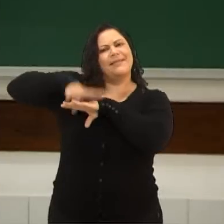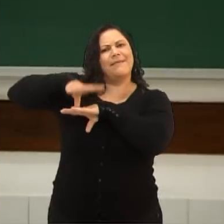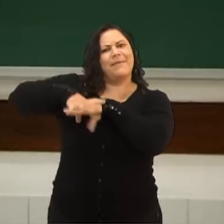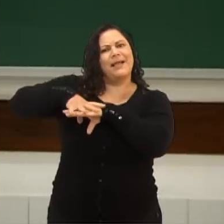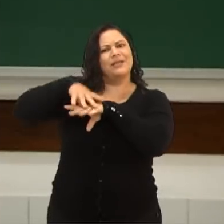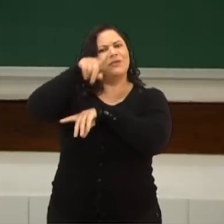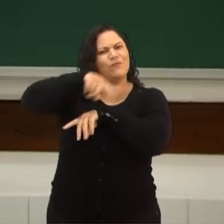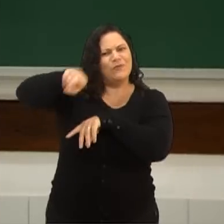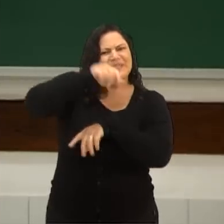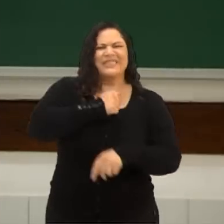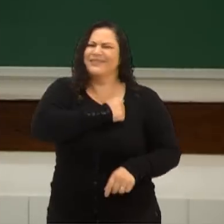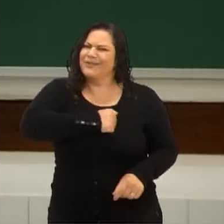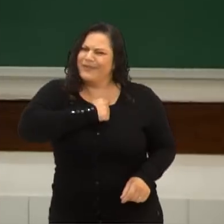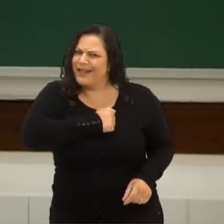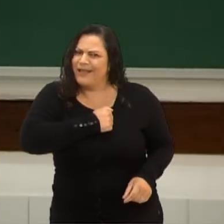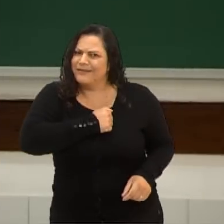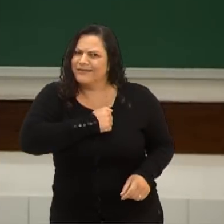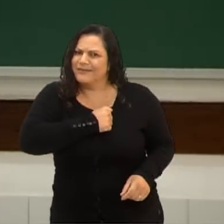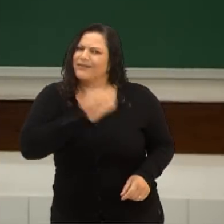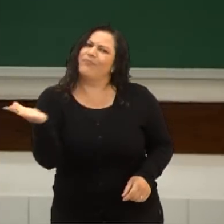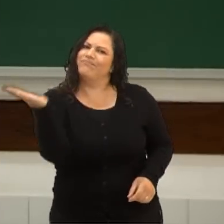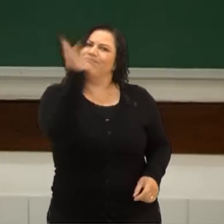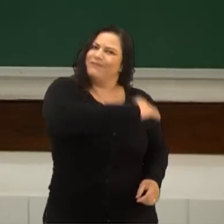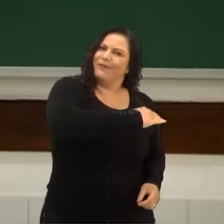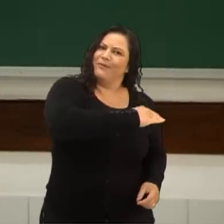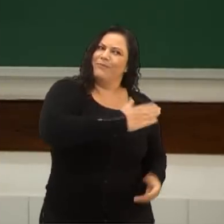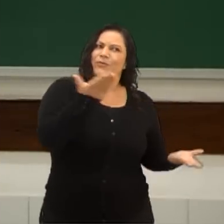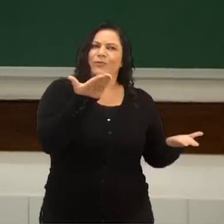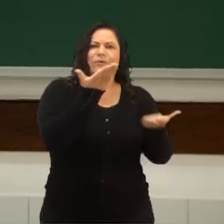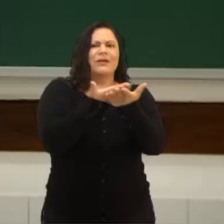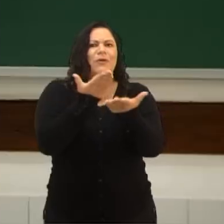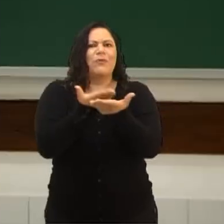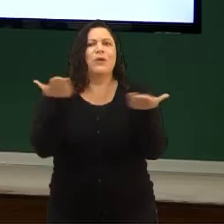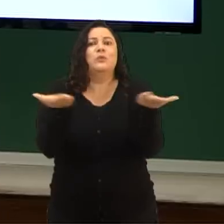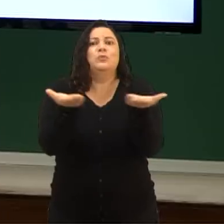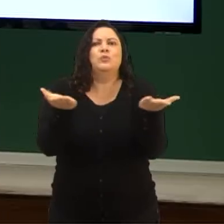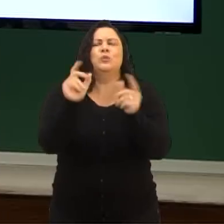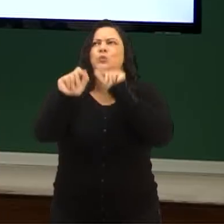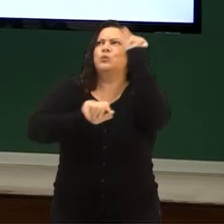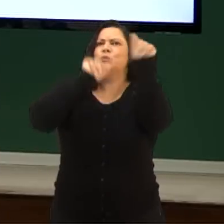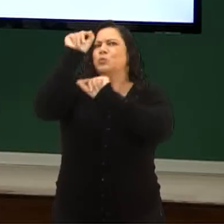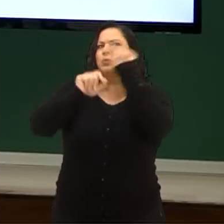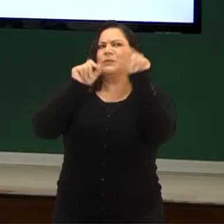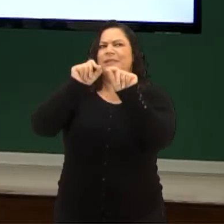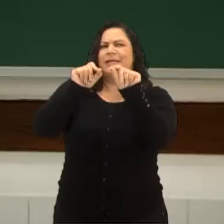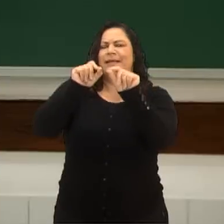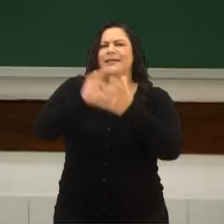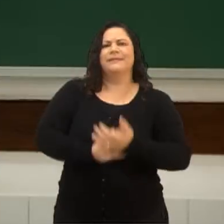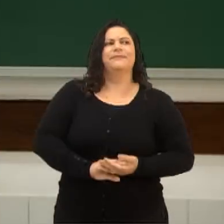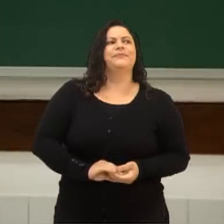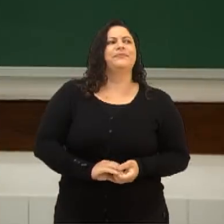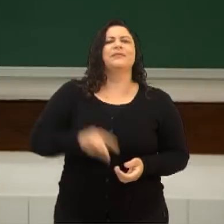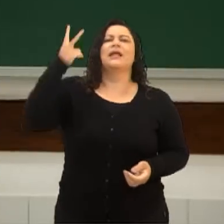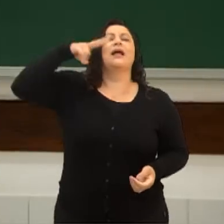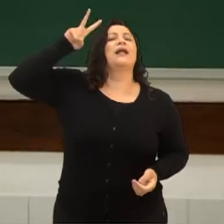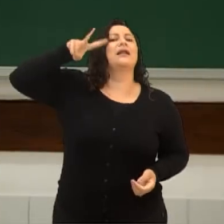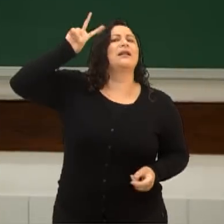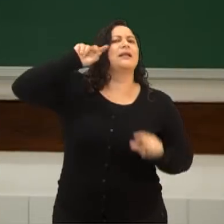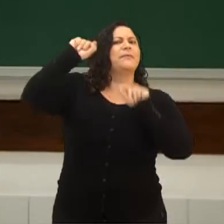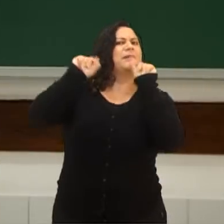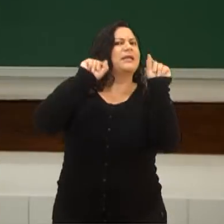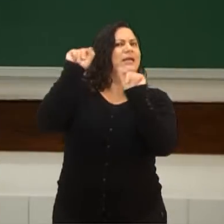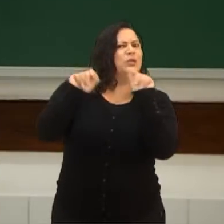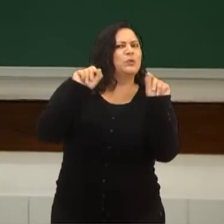então. Pessoal, na aula de hoje, opa, calma, professor, e aquele lembrete? A gente não pode esquecer